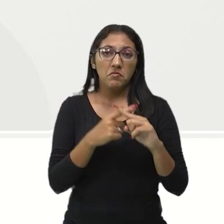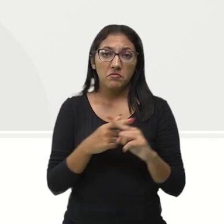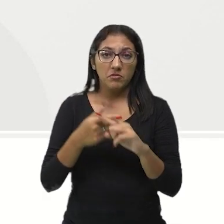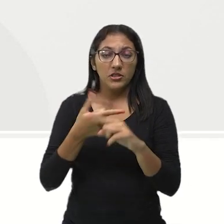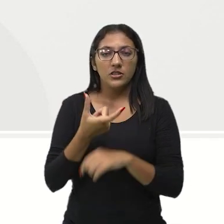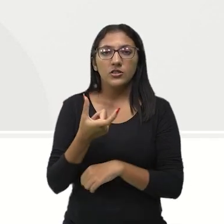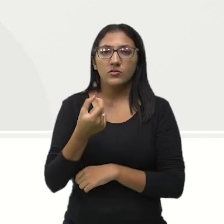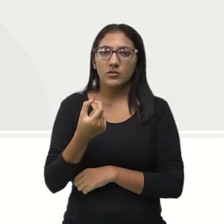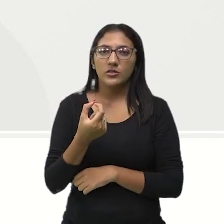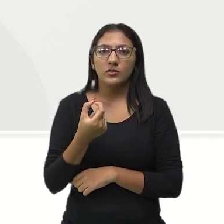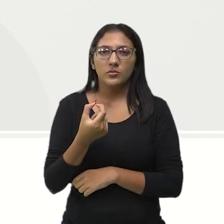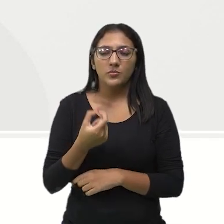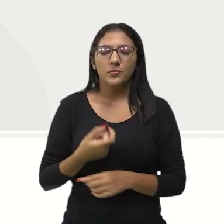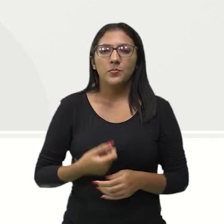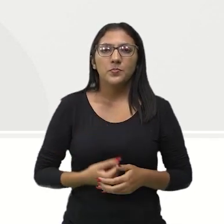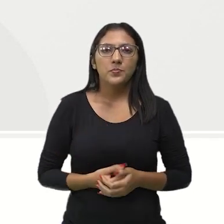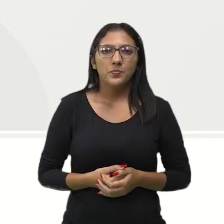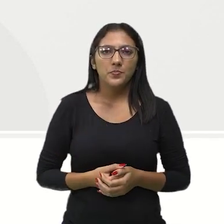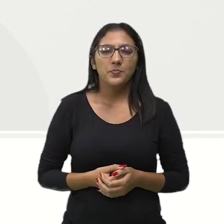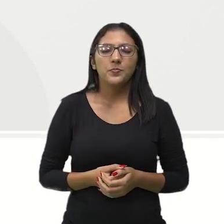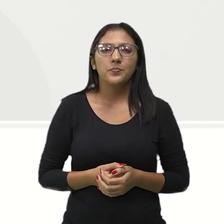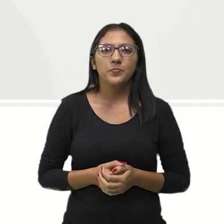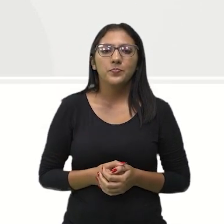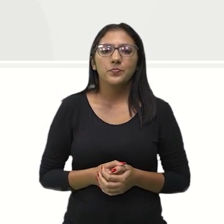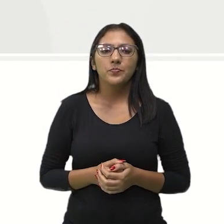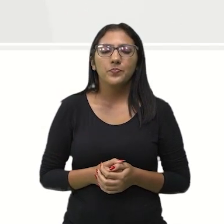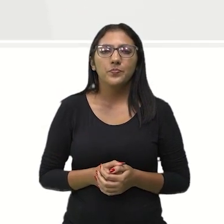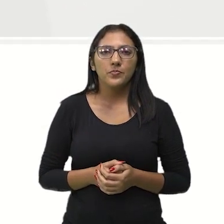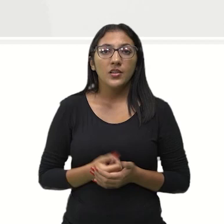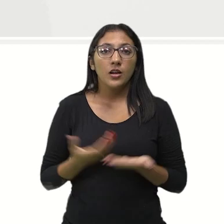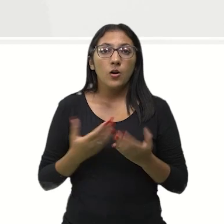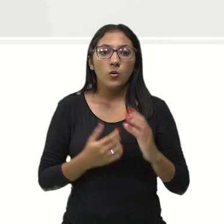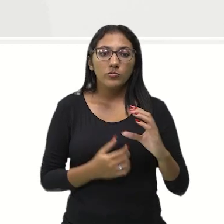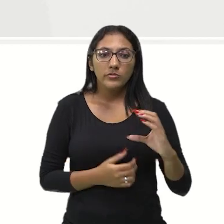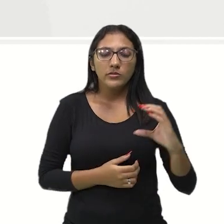metros. E aí, o comprimento, então,